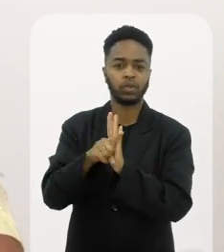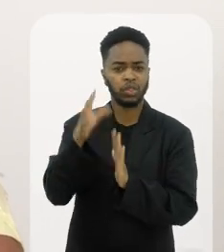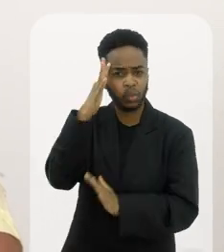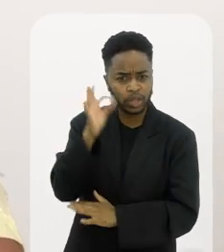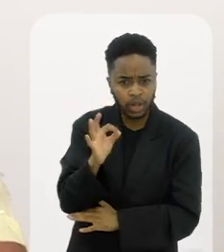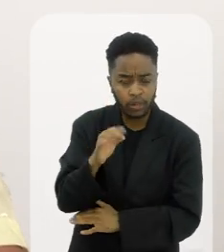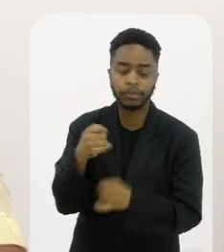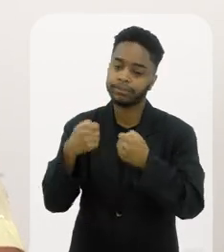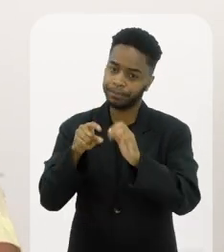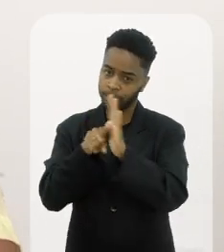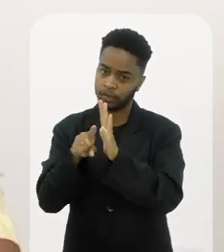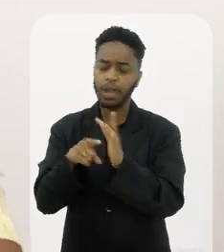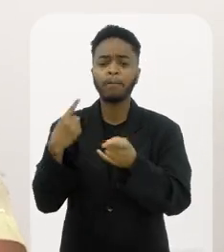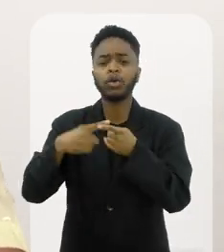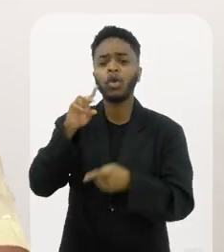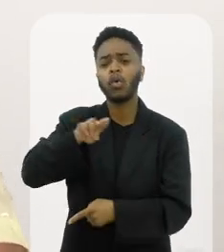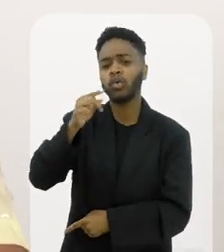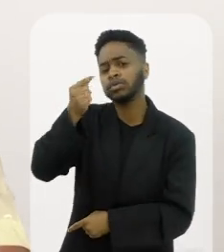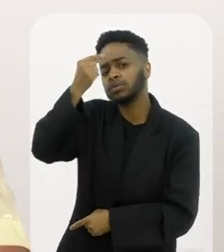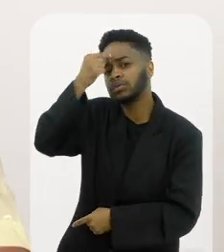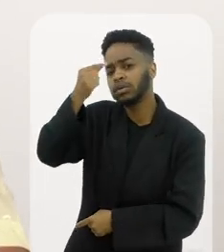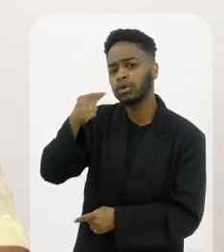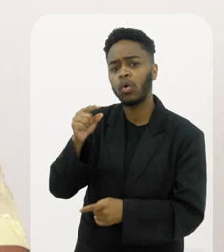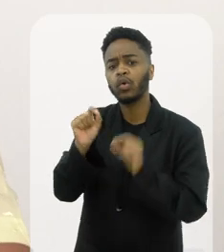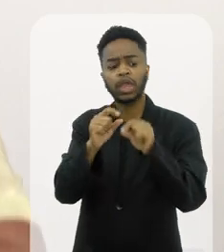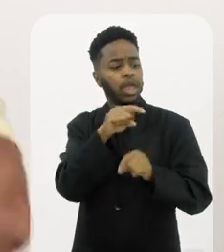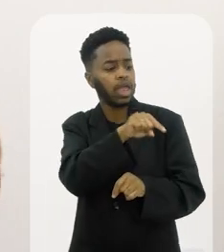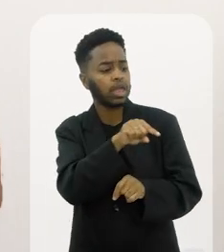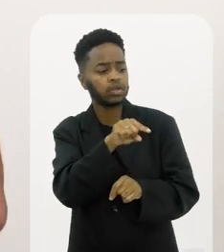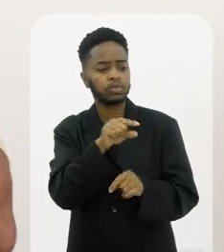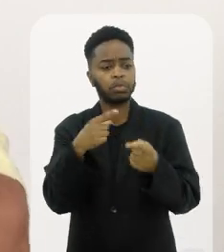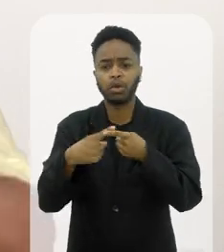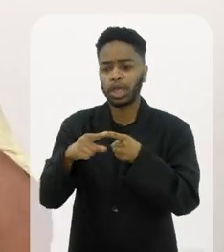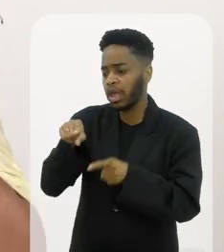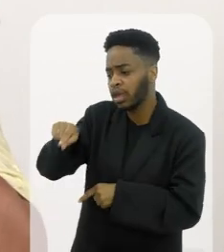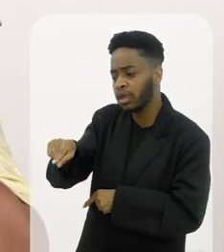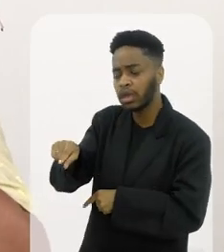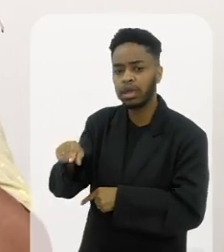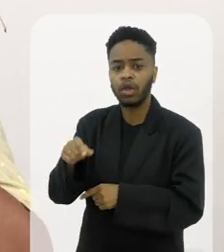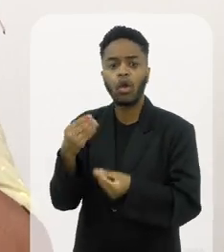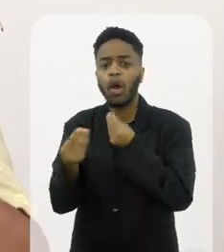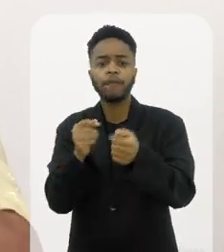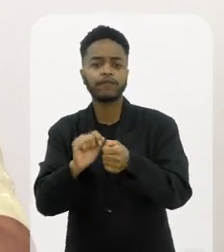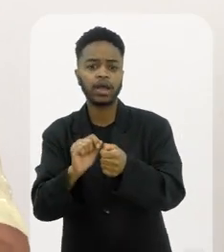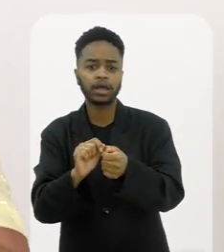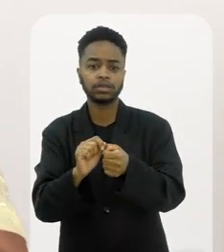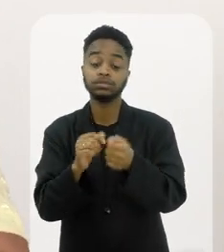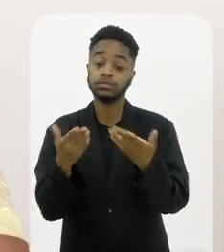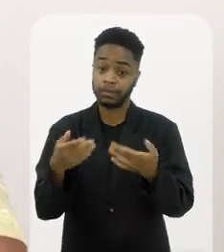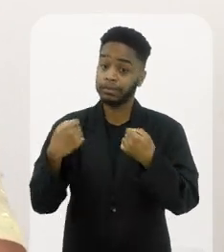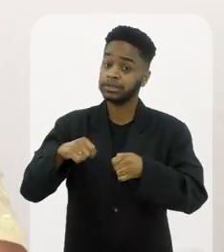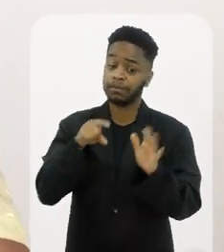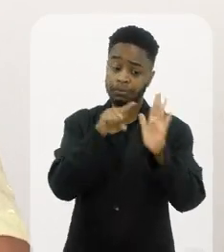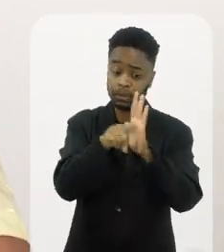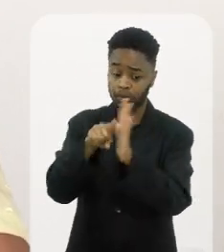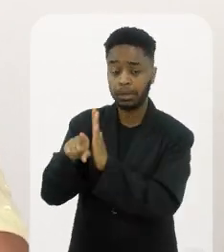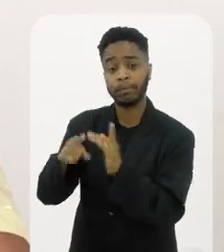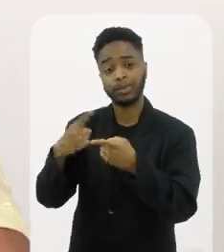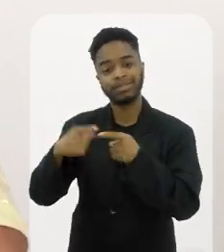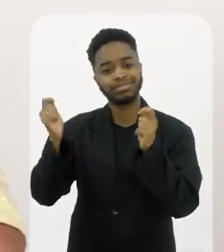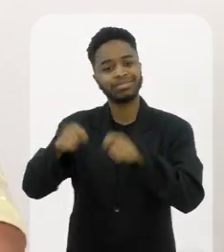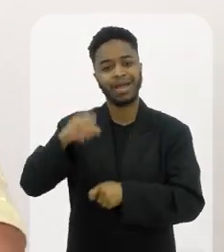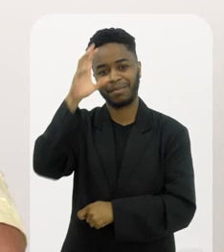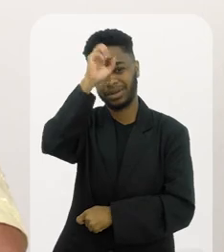Não entendeu? Pergunta, o que é? Por que você está usando isso aqui? O que é isso? Por que esse ritual? O que faz? Para que a gente possa